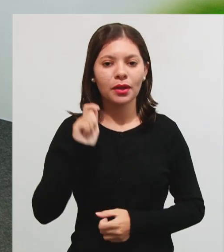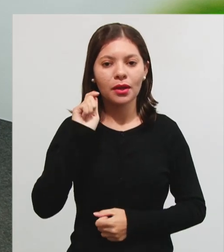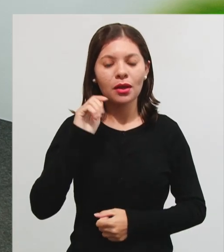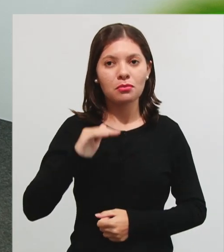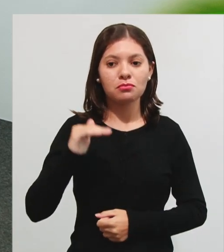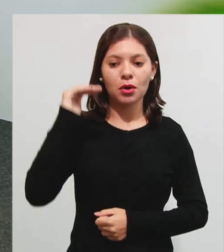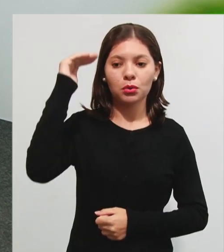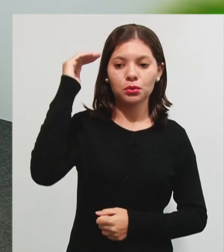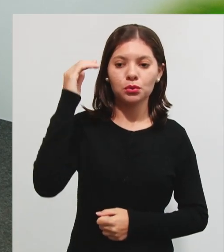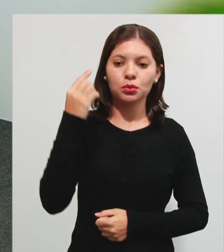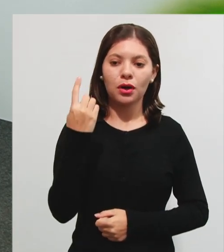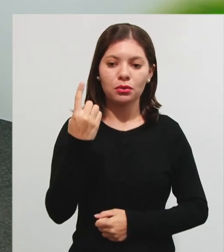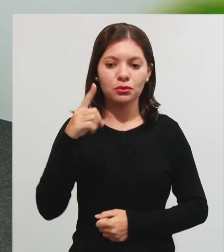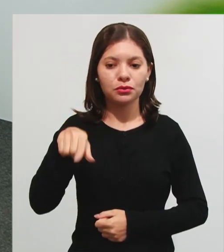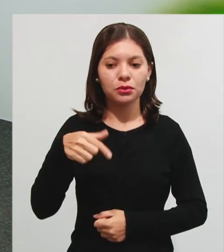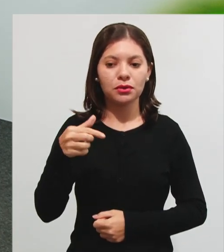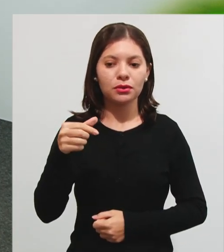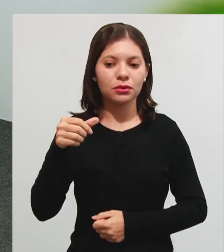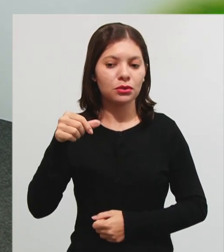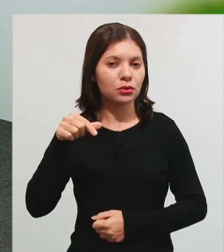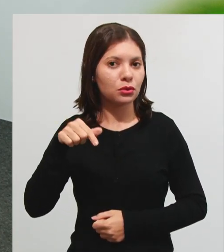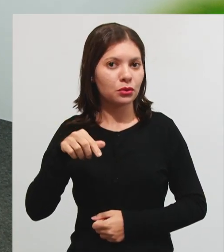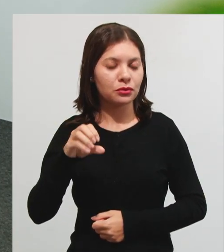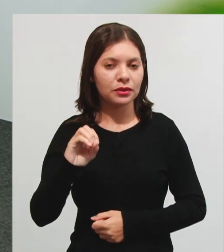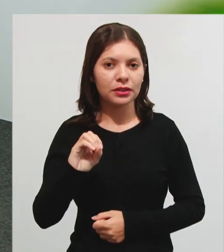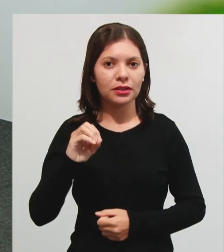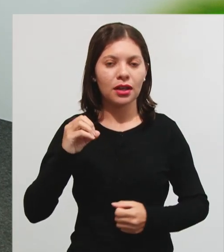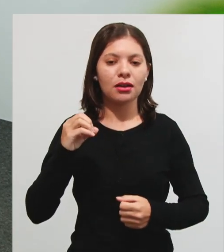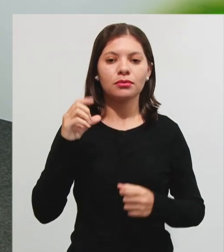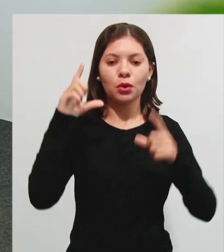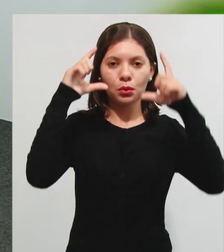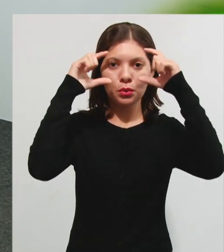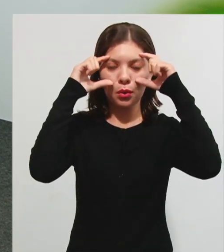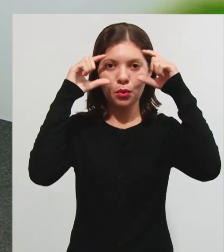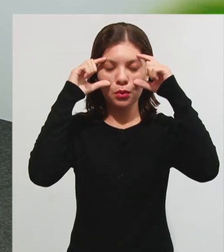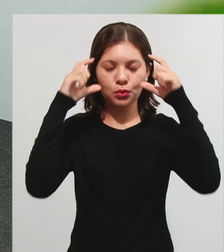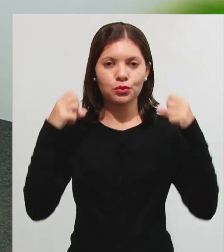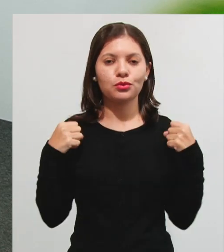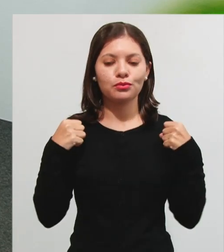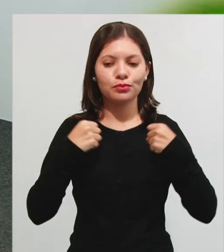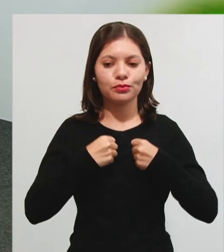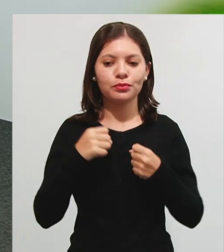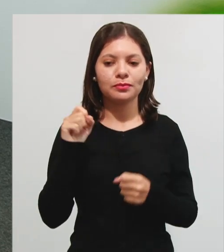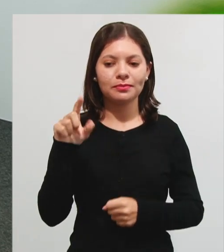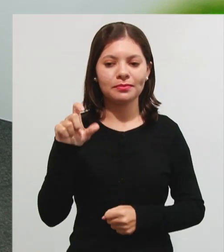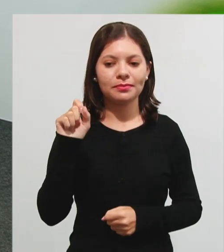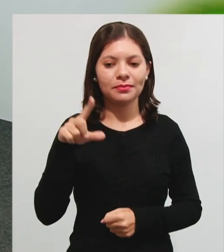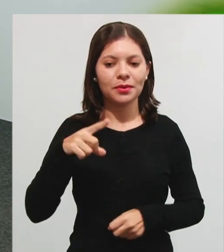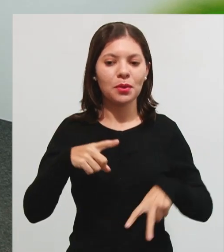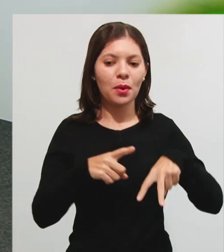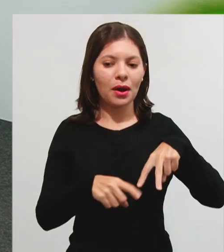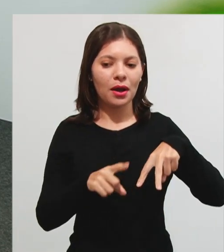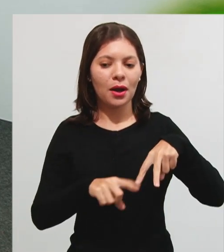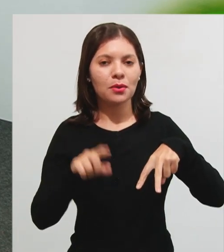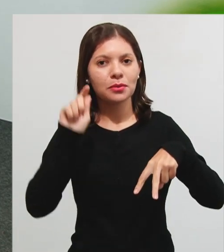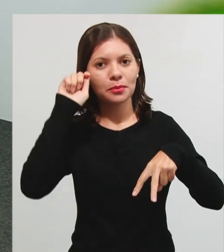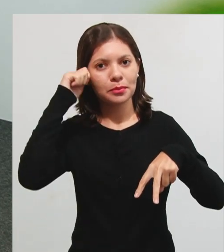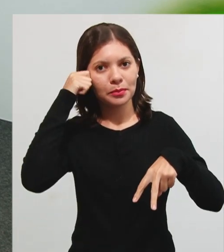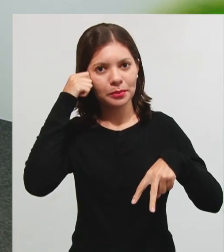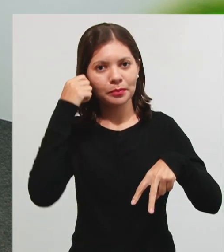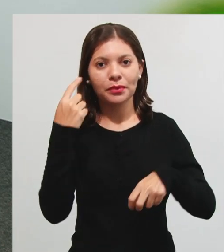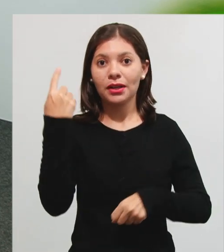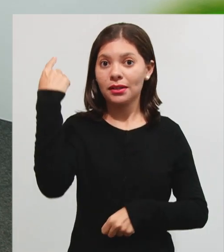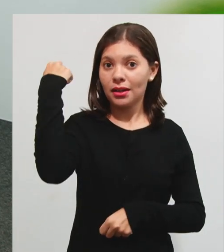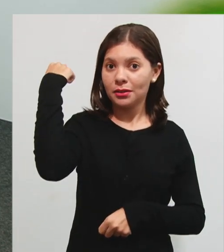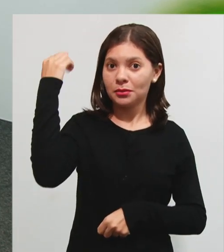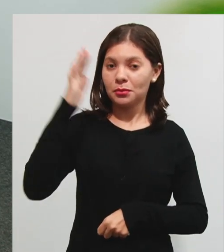m, estou com óculos de grau, um terno azul marinho, calça preta e sapato marrom. Atrás de mim há um fundo